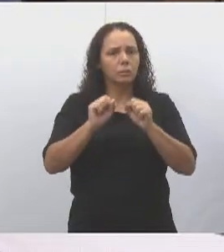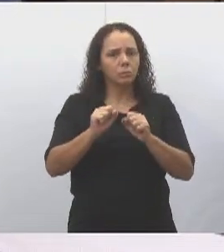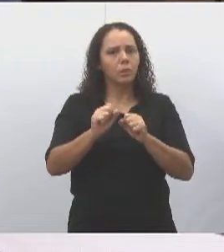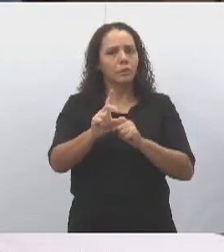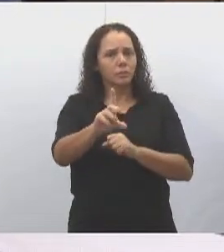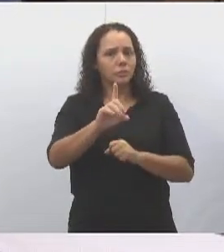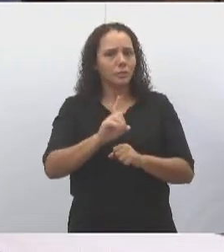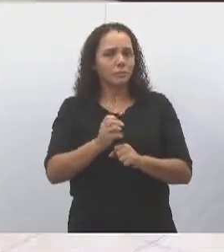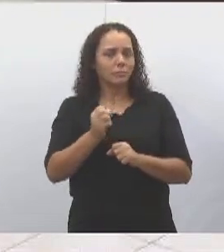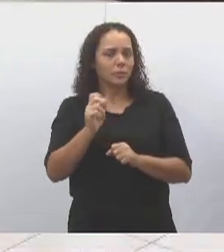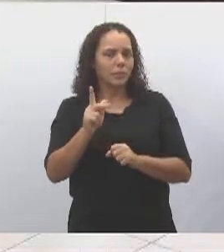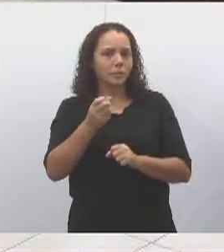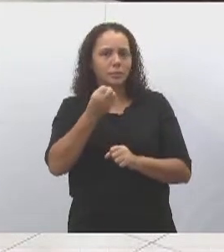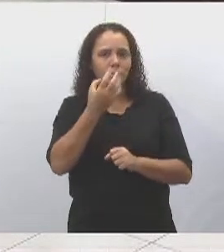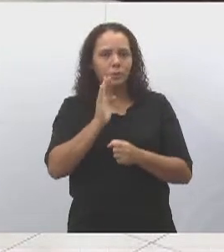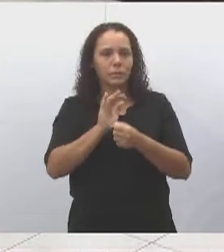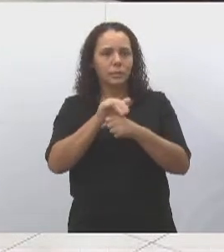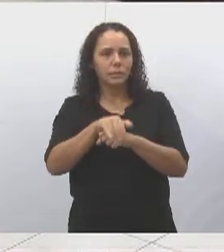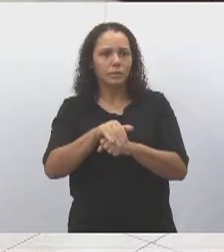noite a todos.